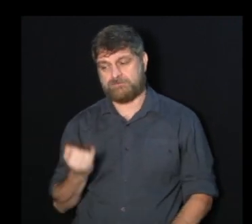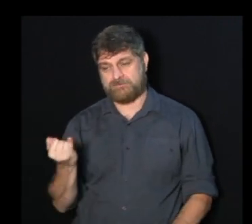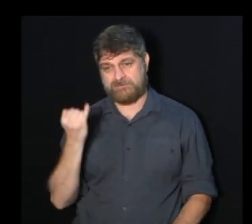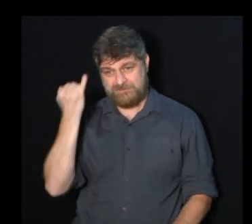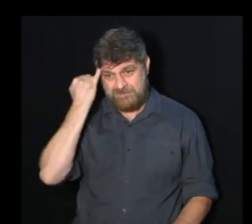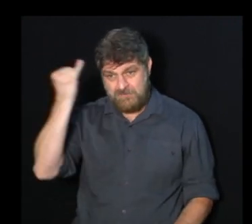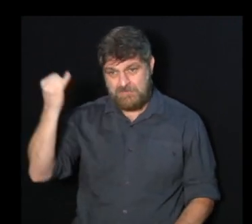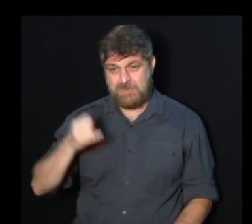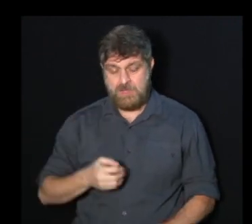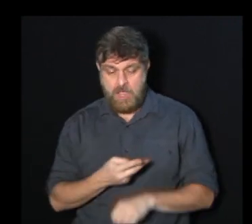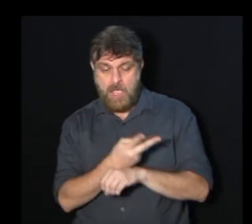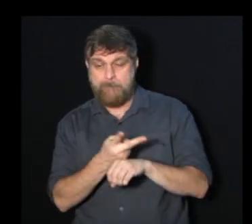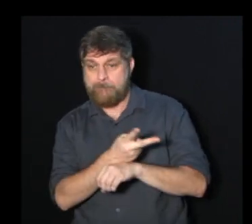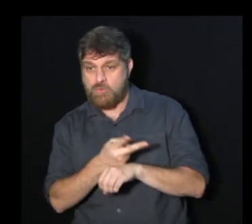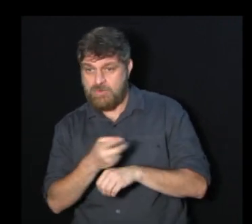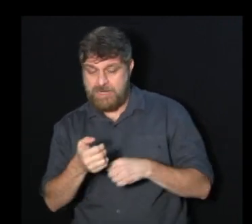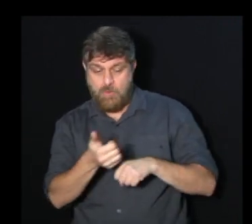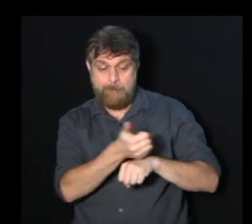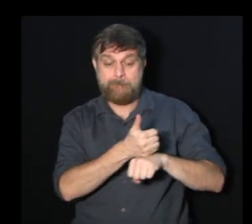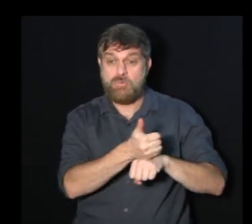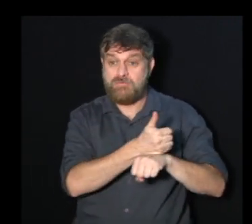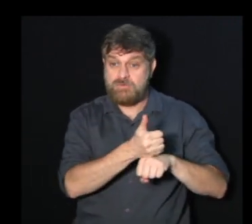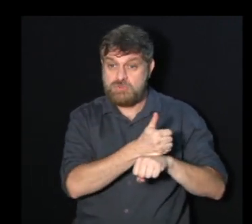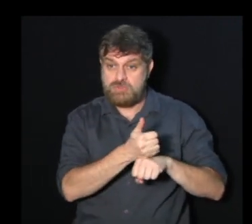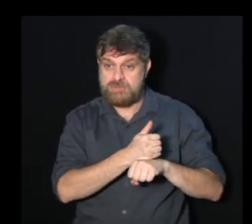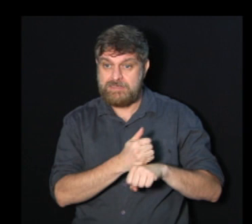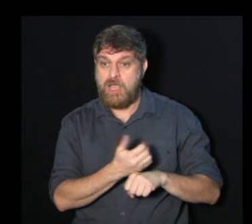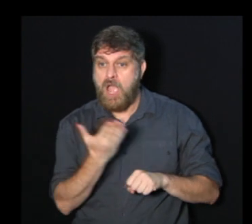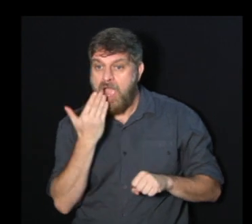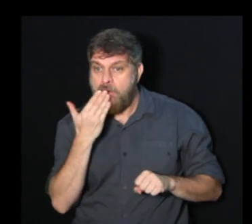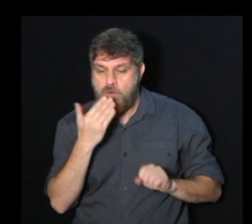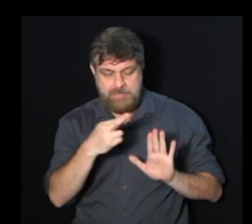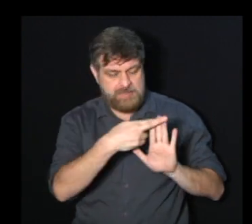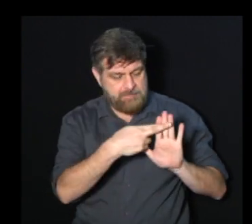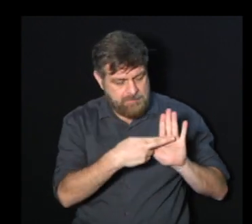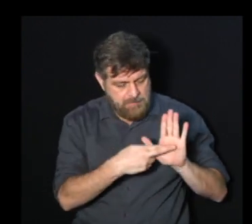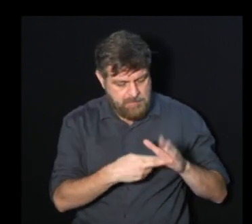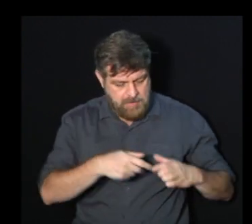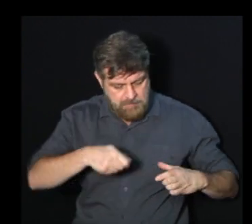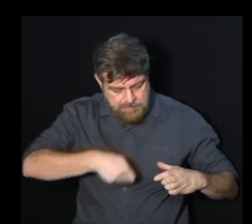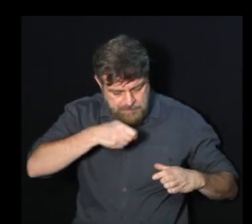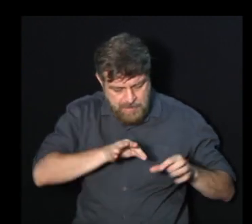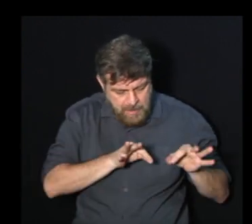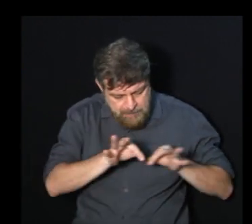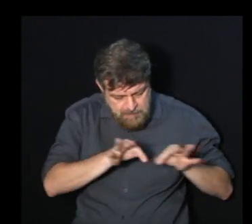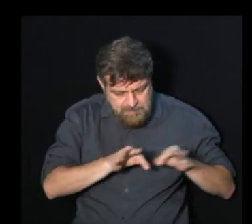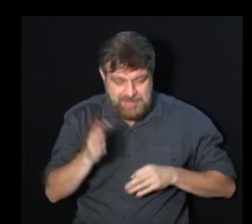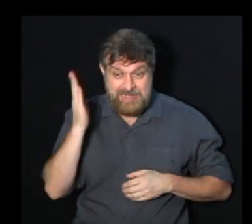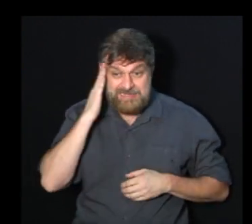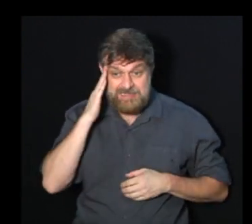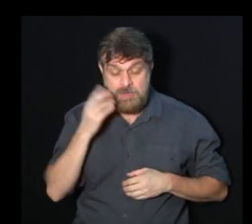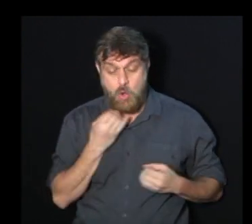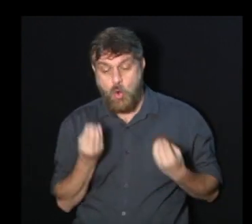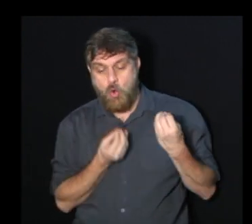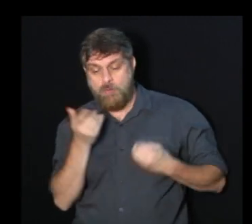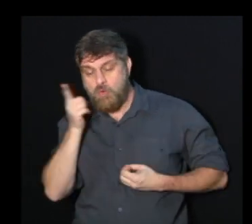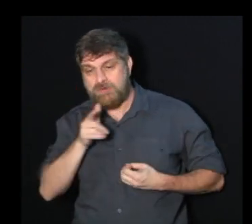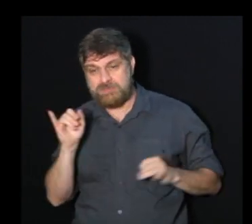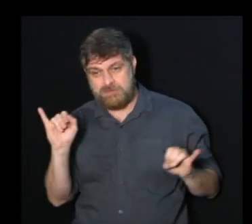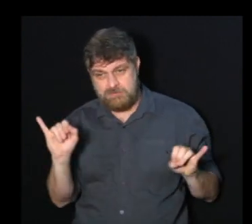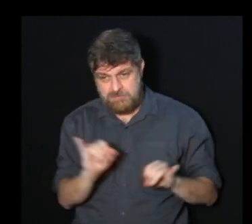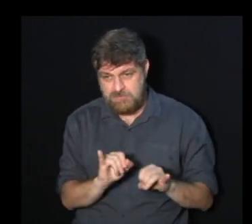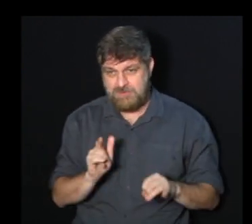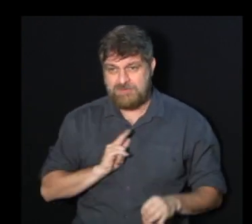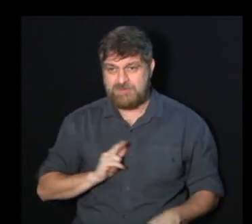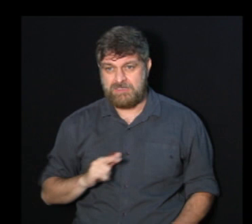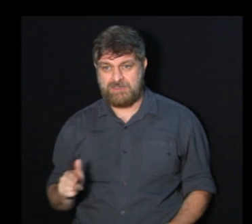procure um nutricionista. Ele vai conseguir ter uma ideia melhor em relação ao gasto que você tem, gasto calórico, às vezes uma